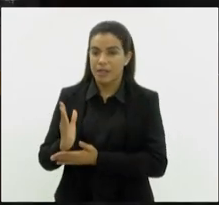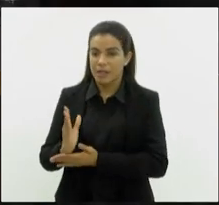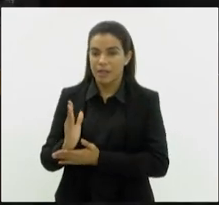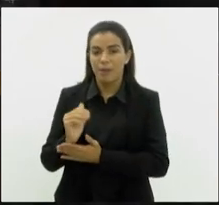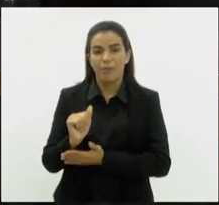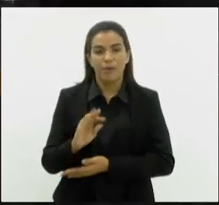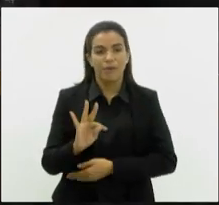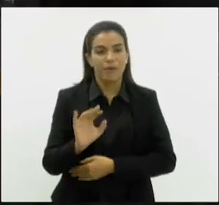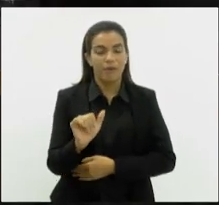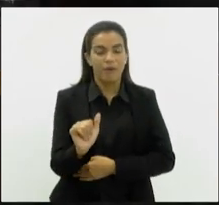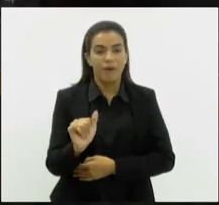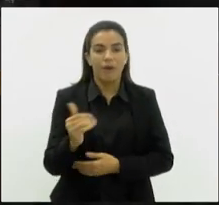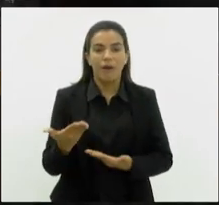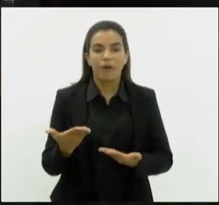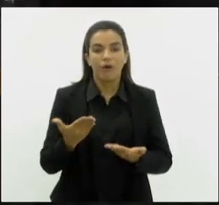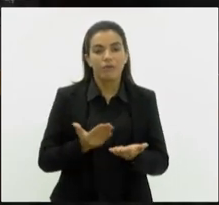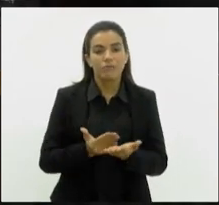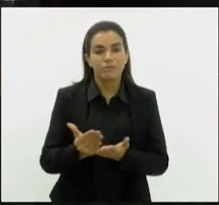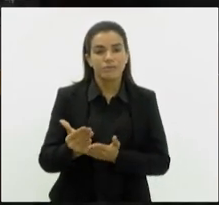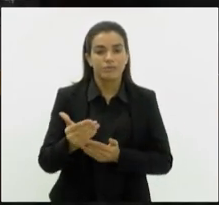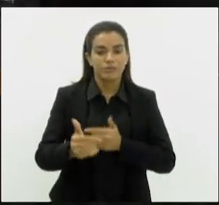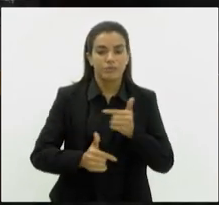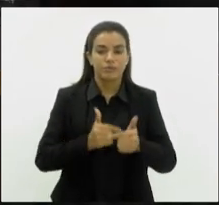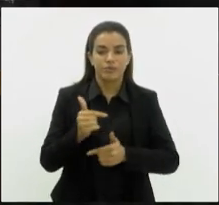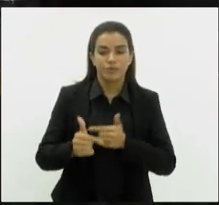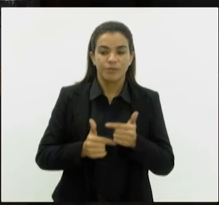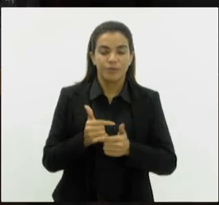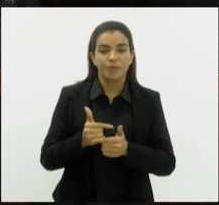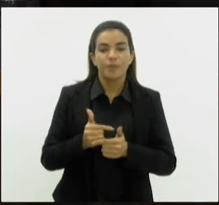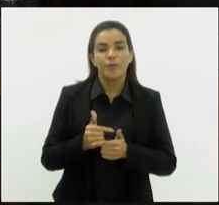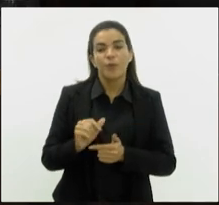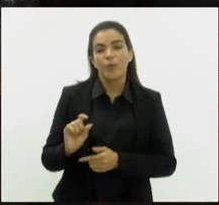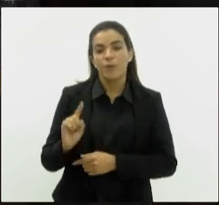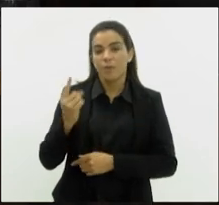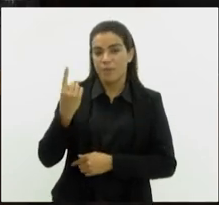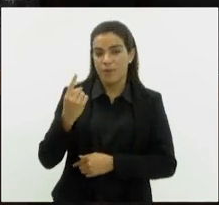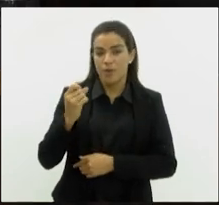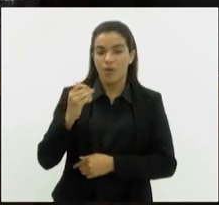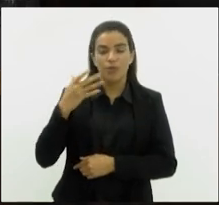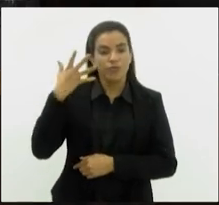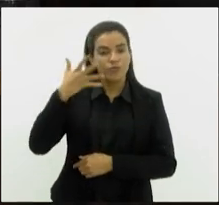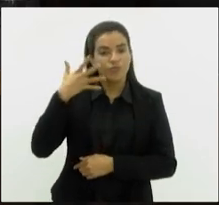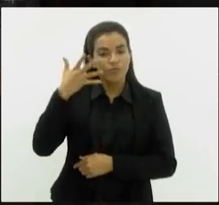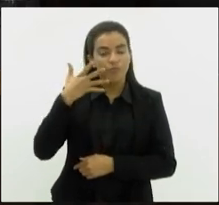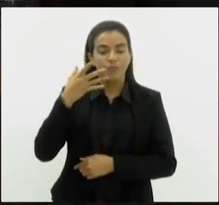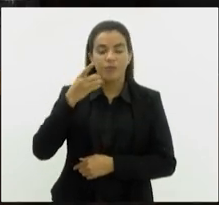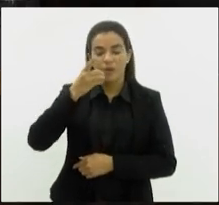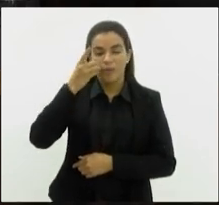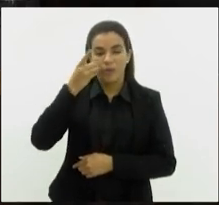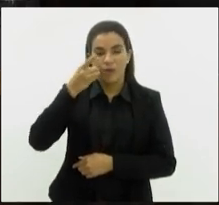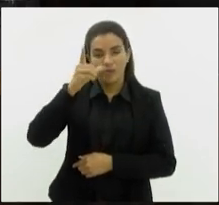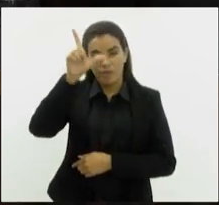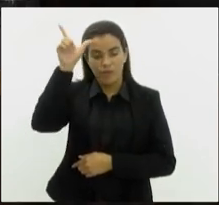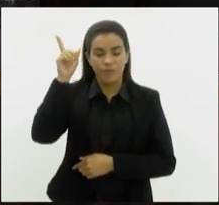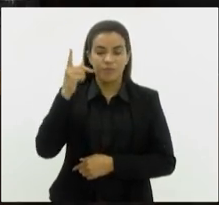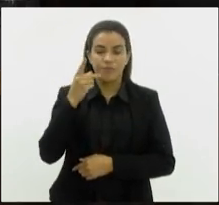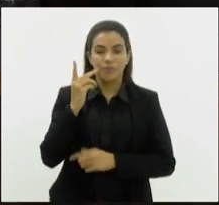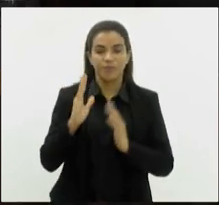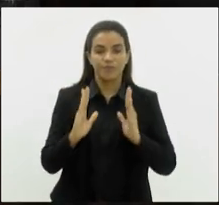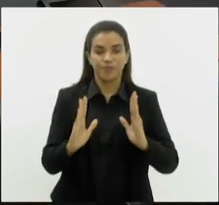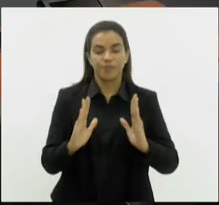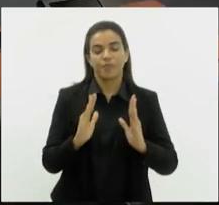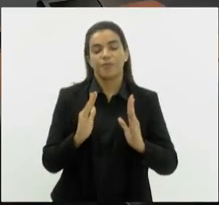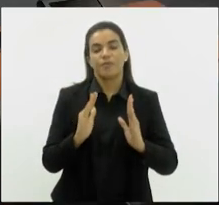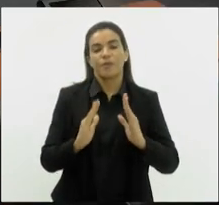ata, passa-se ao expediente inicial. Primeiro orador inscrito é o nobre deputado Luiz Paulo, que dispõe de 10 minutos.